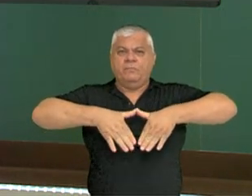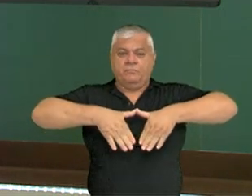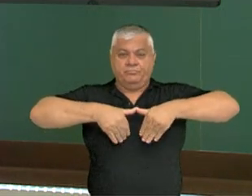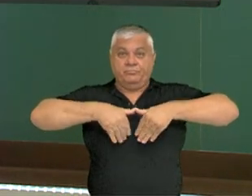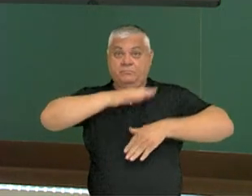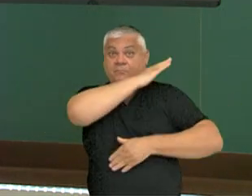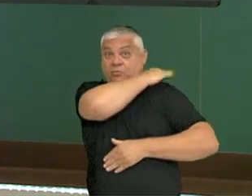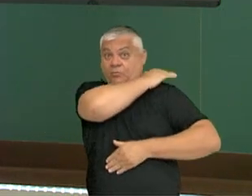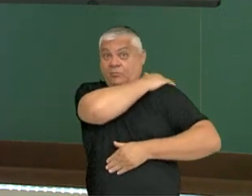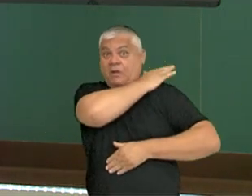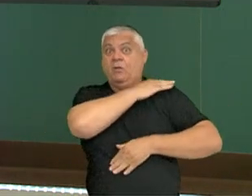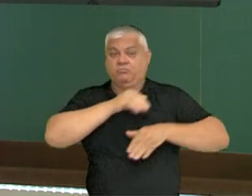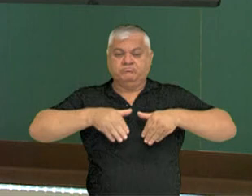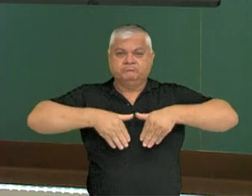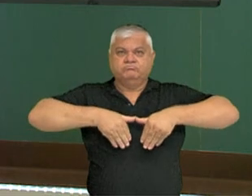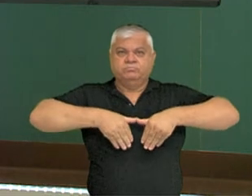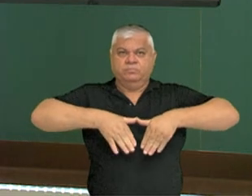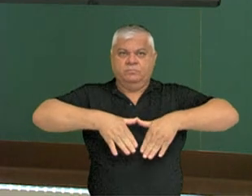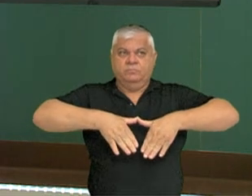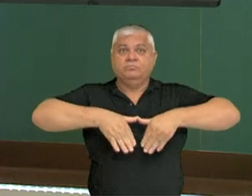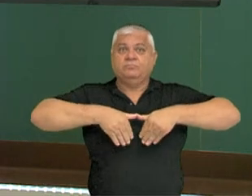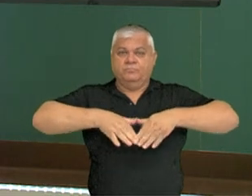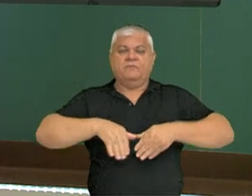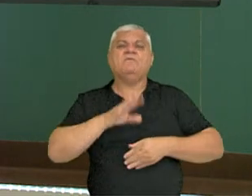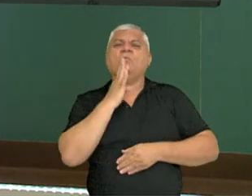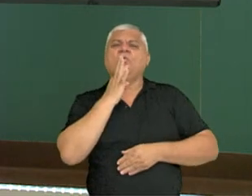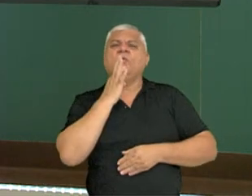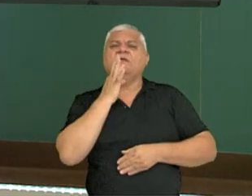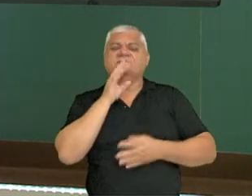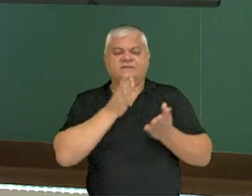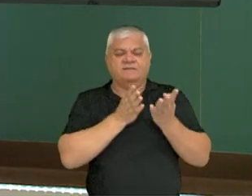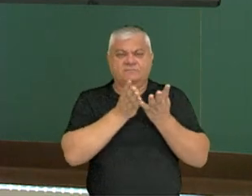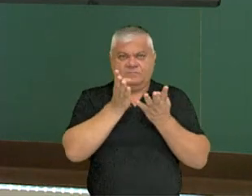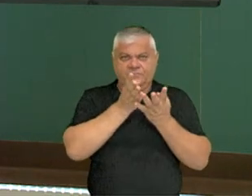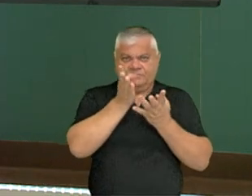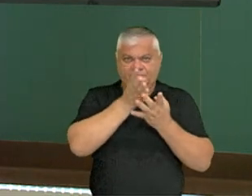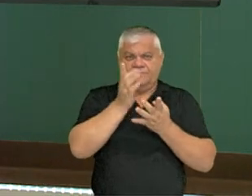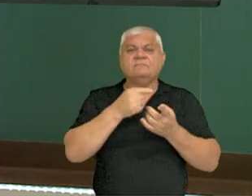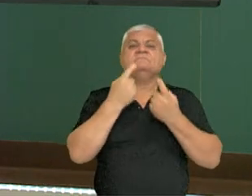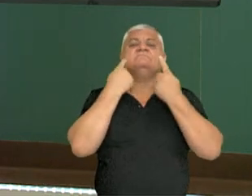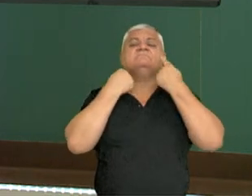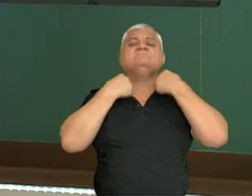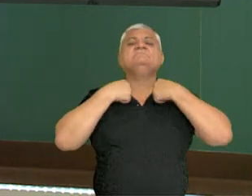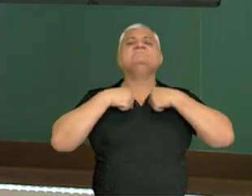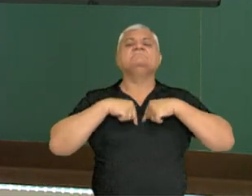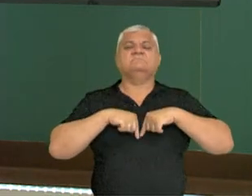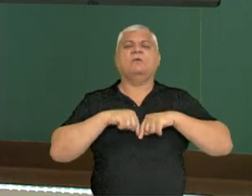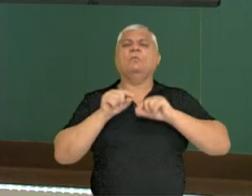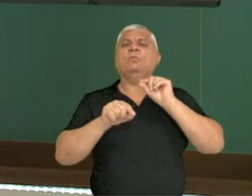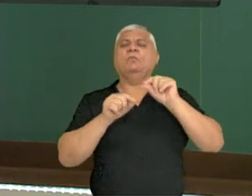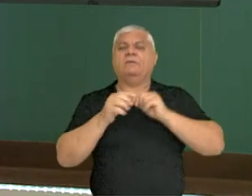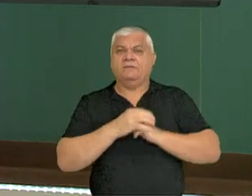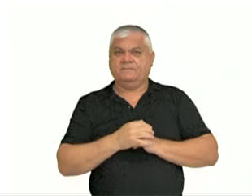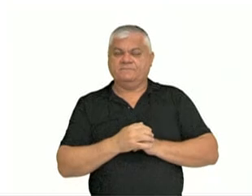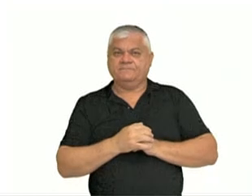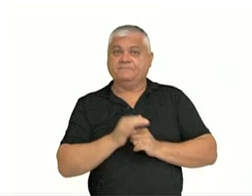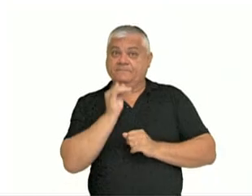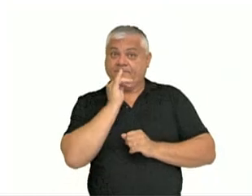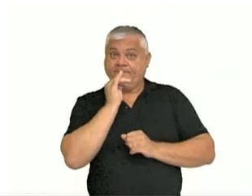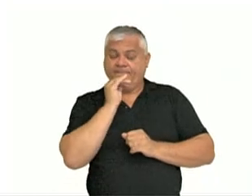sistema. Então vamos começar conhecendo as vias respiratórias. As vias